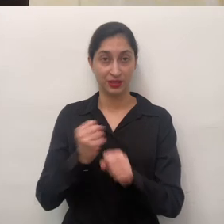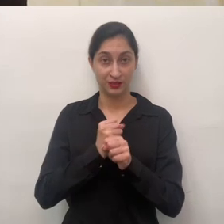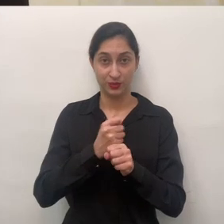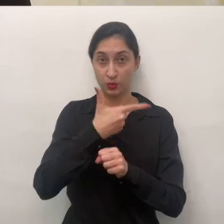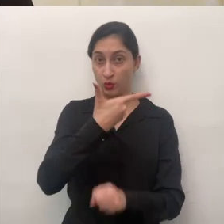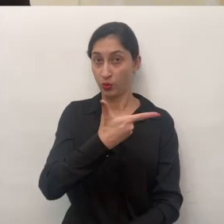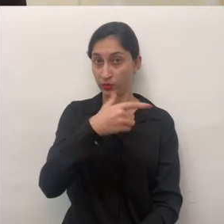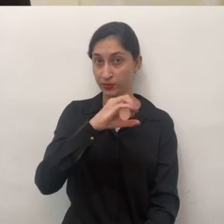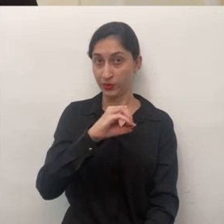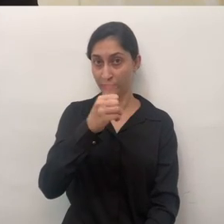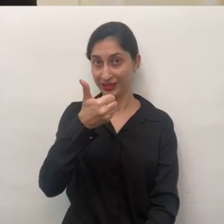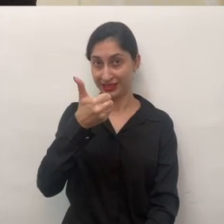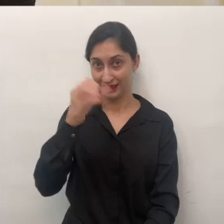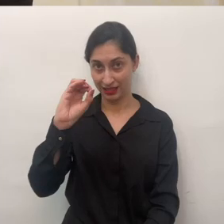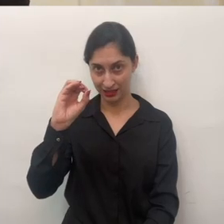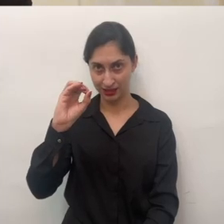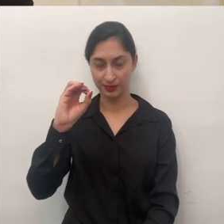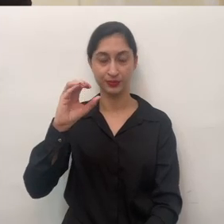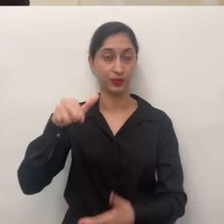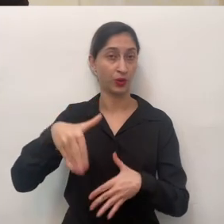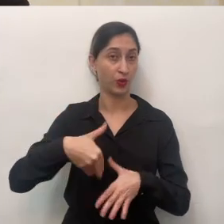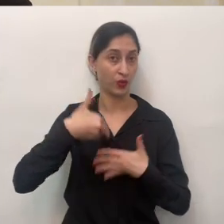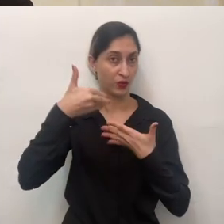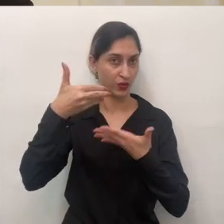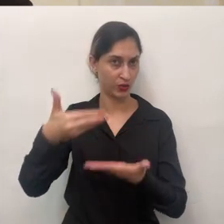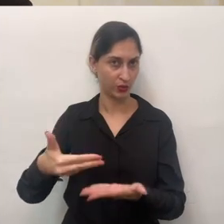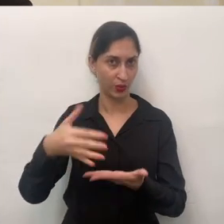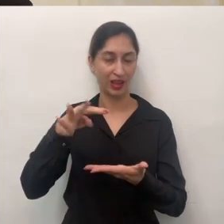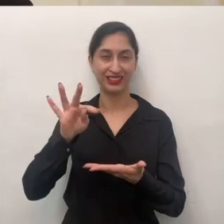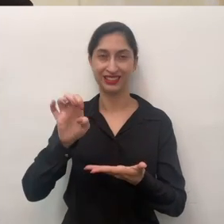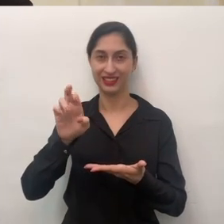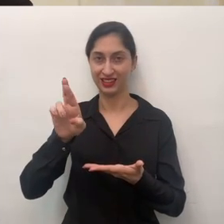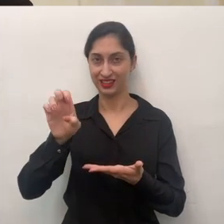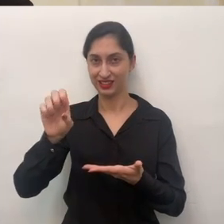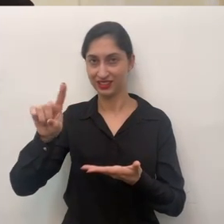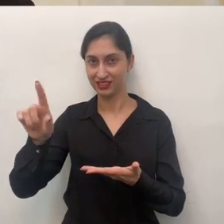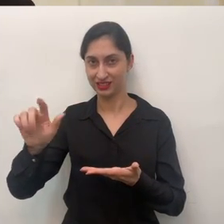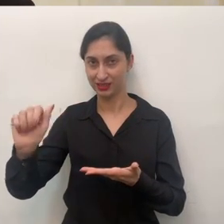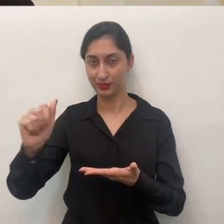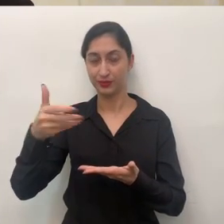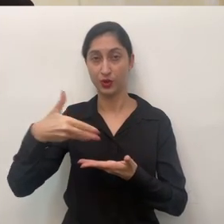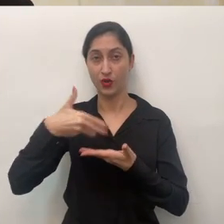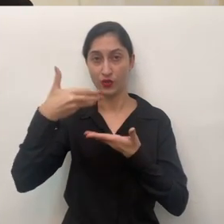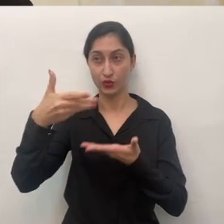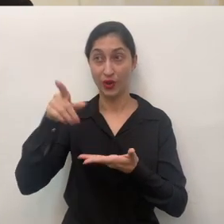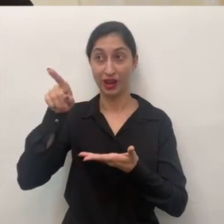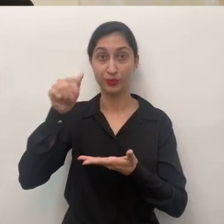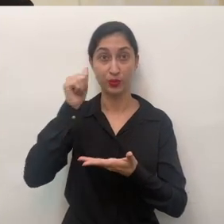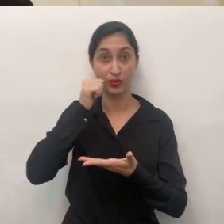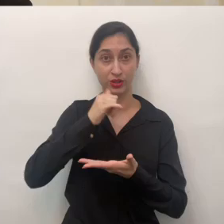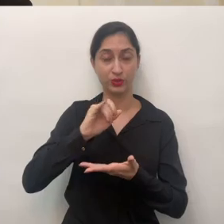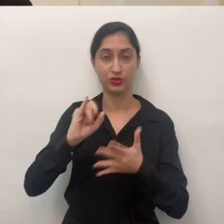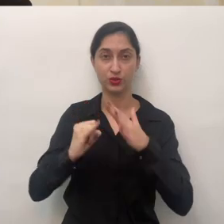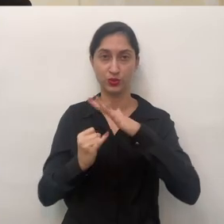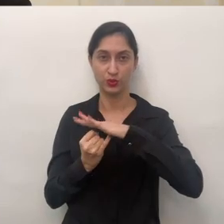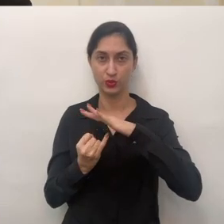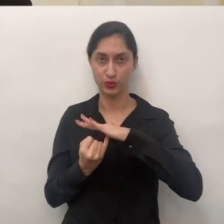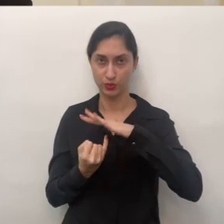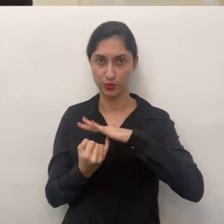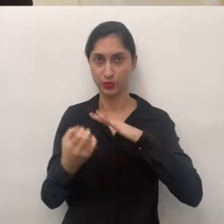Em 2010, eu fui convidada pela Teresa Portes, no Instituto Undió,